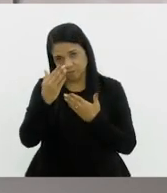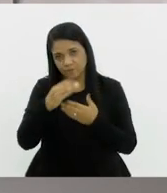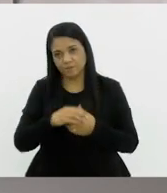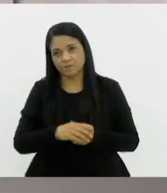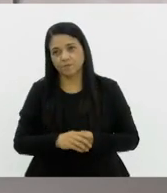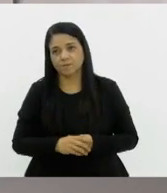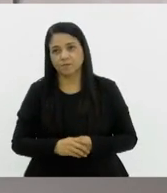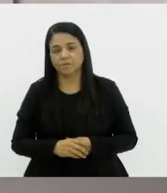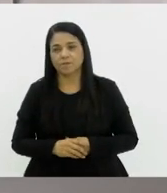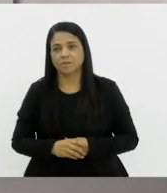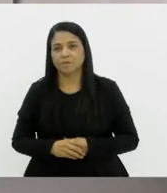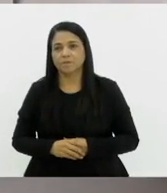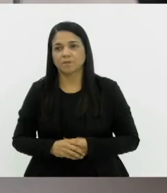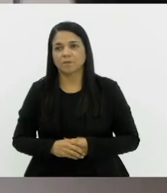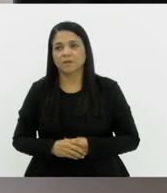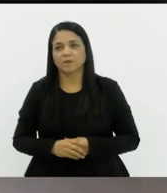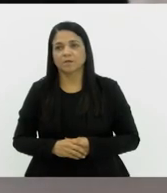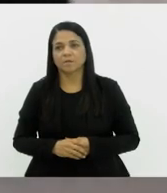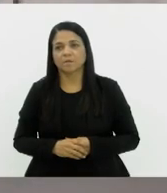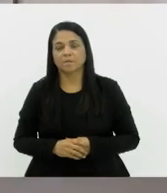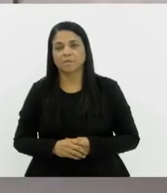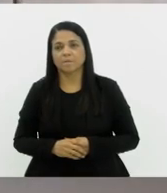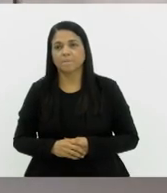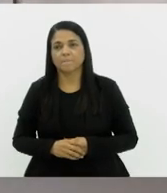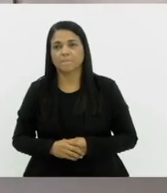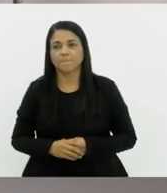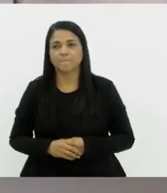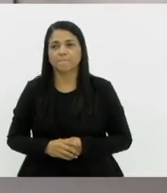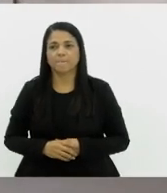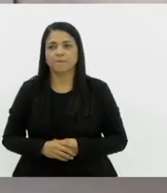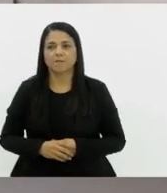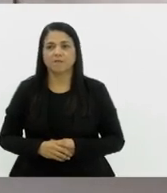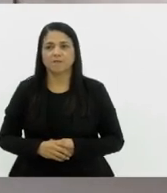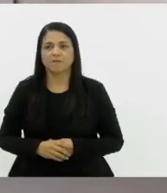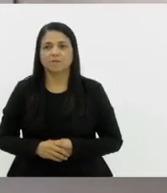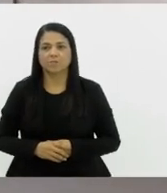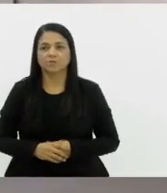Tem que se inscrever. É. Eu acho que eu tinha dado para você o senso.